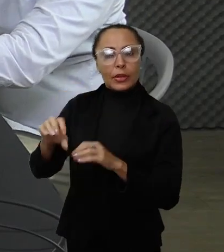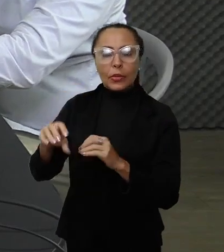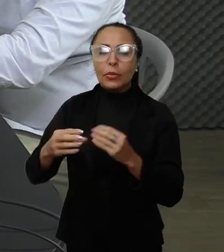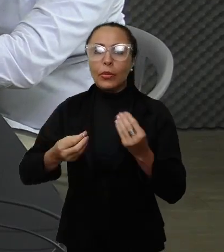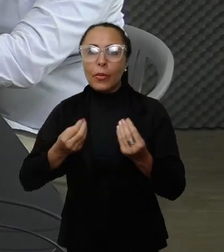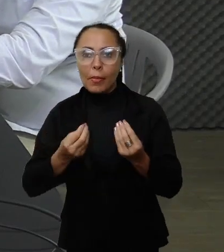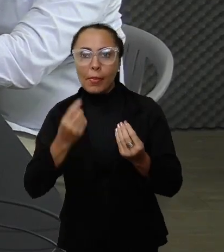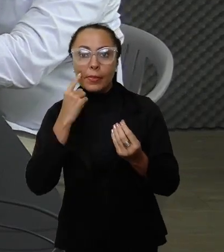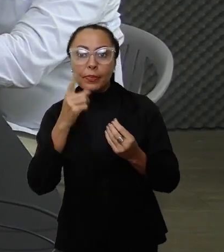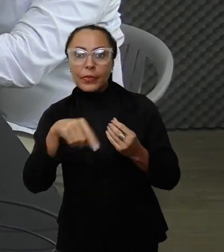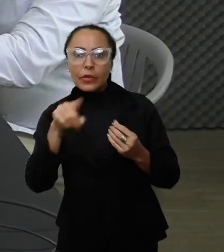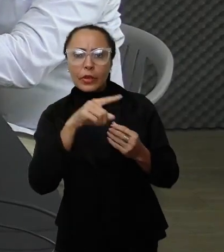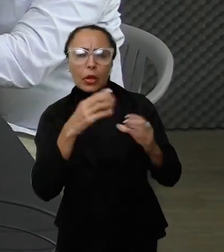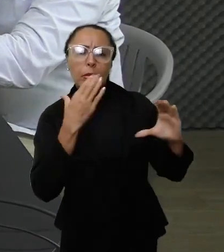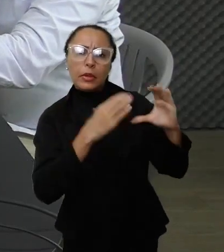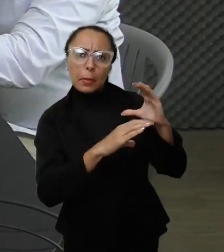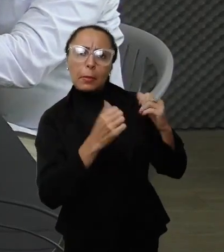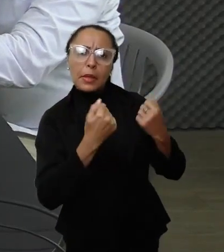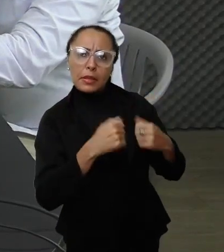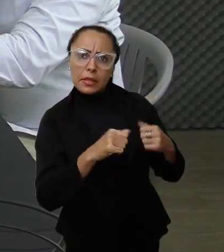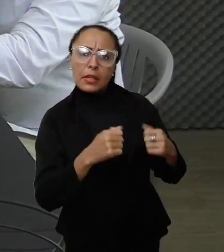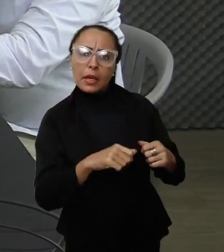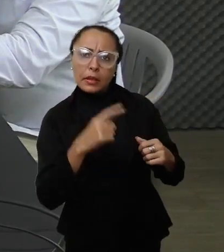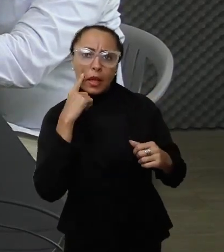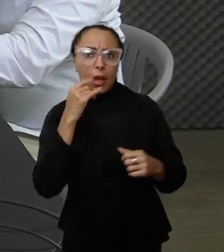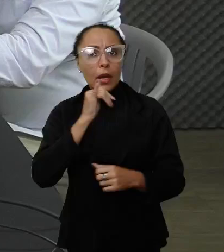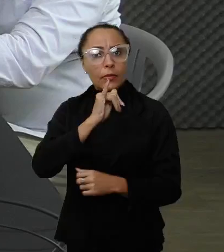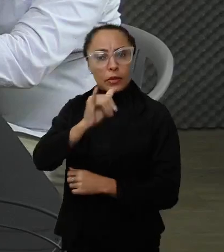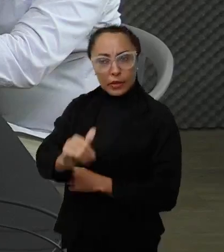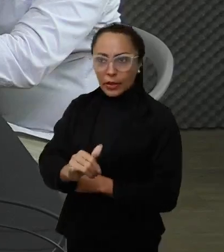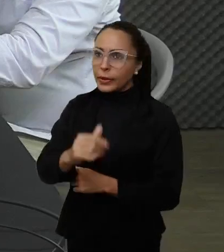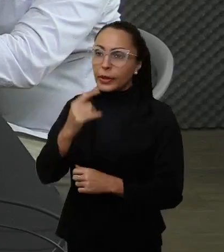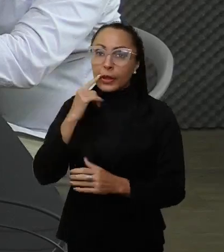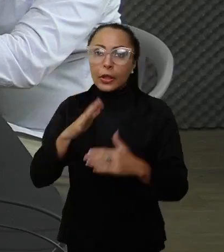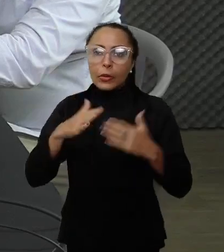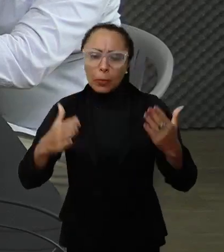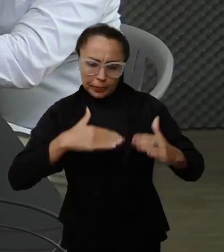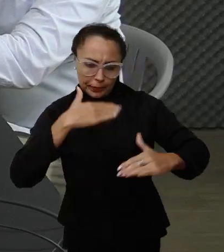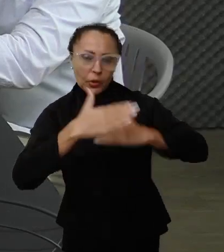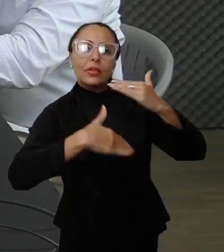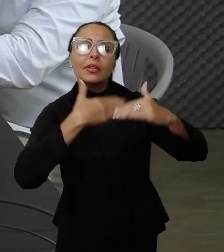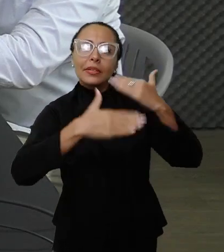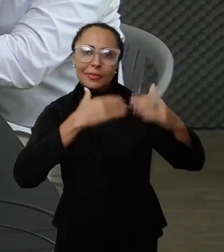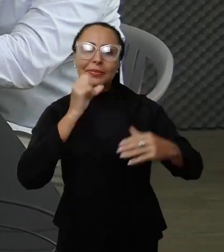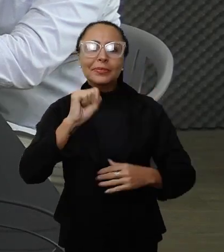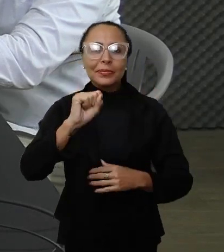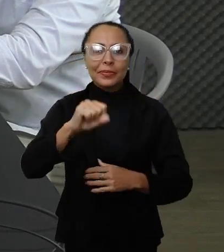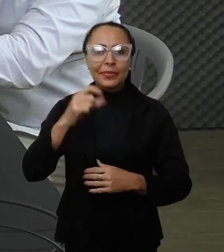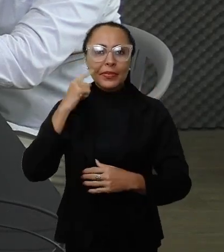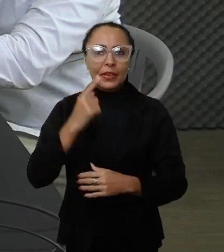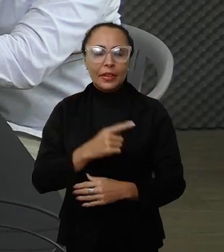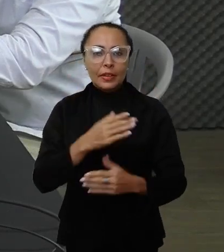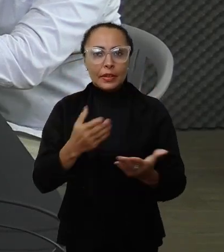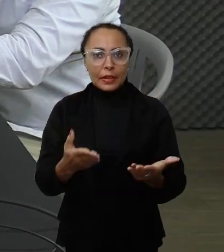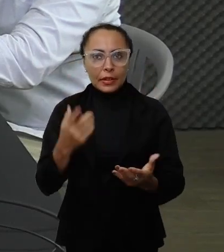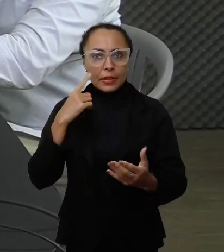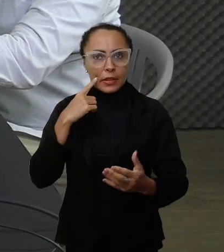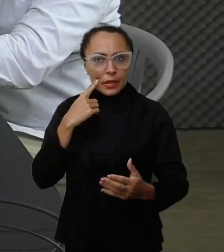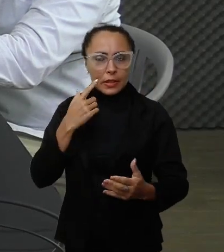para você se comunicar, você precisa ter algo a dizer. Então, é um processo, né, de